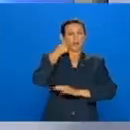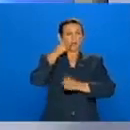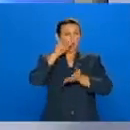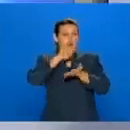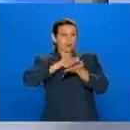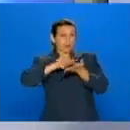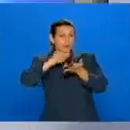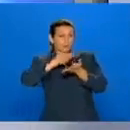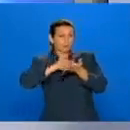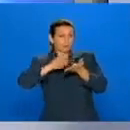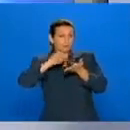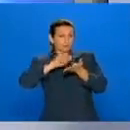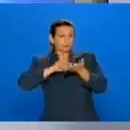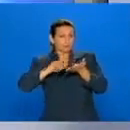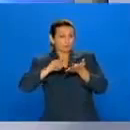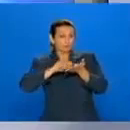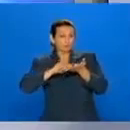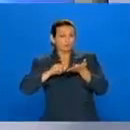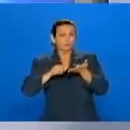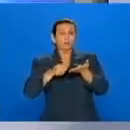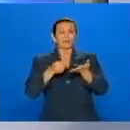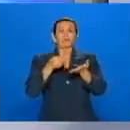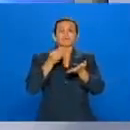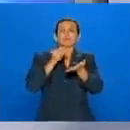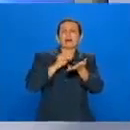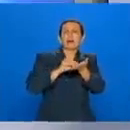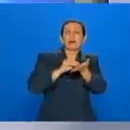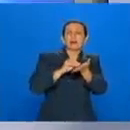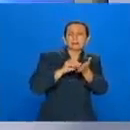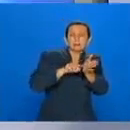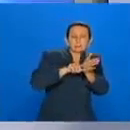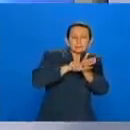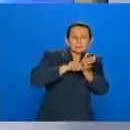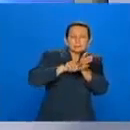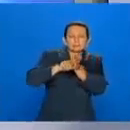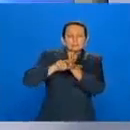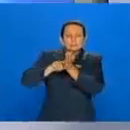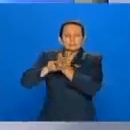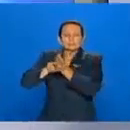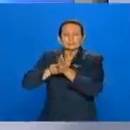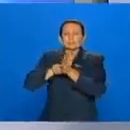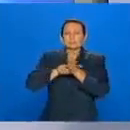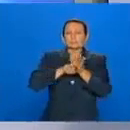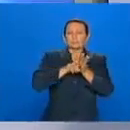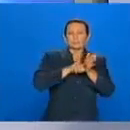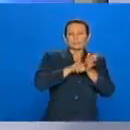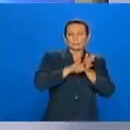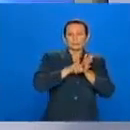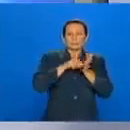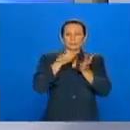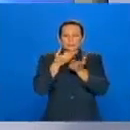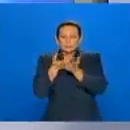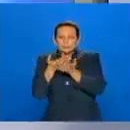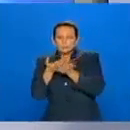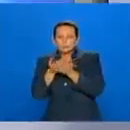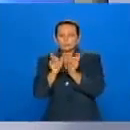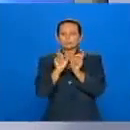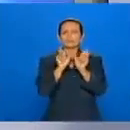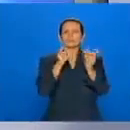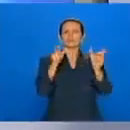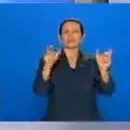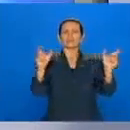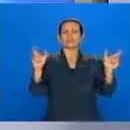pesquisa a qual versa sobre estudos gramaticais. Agora também temos